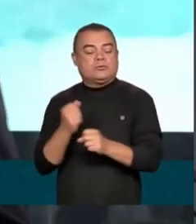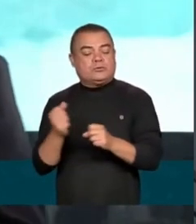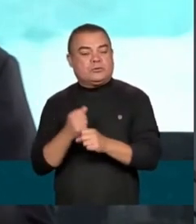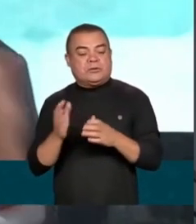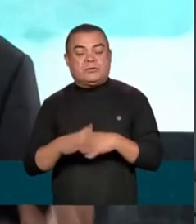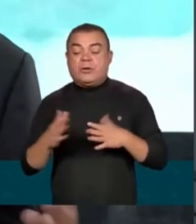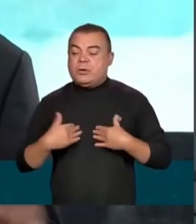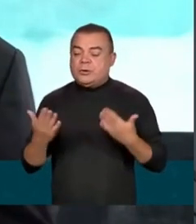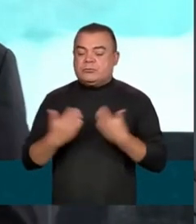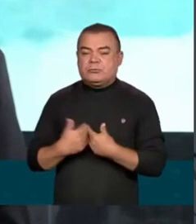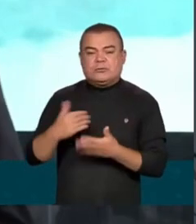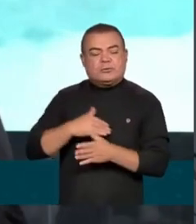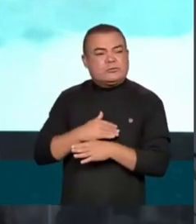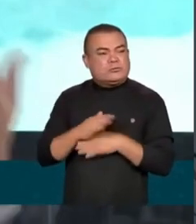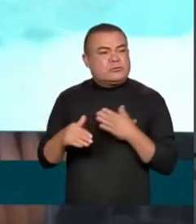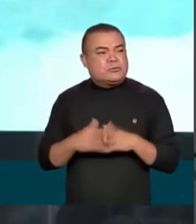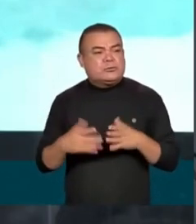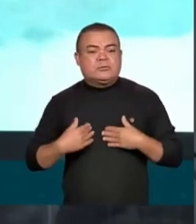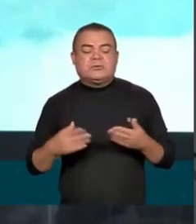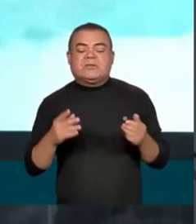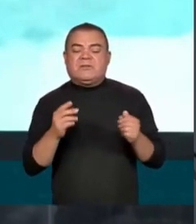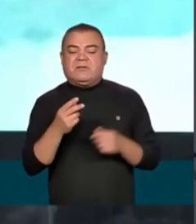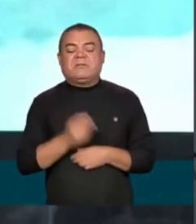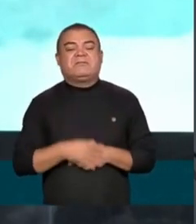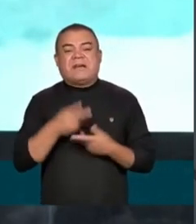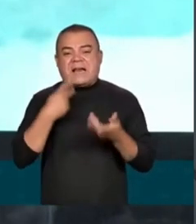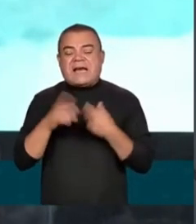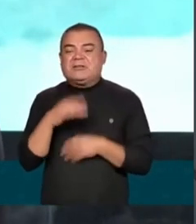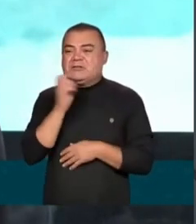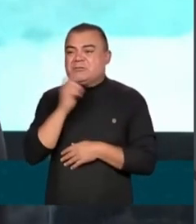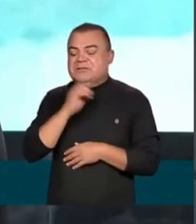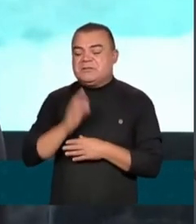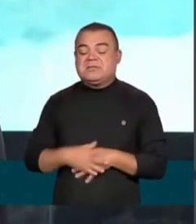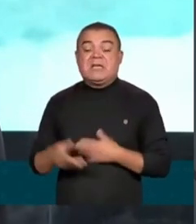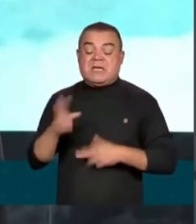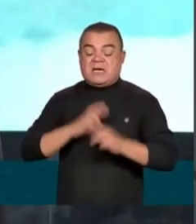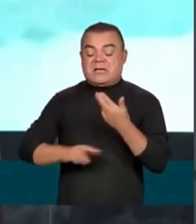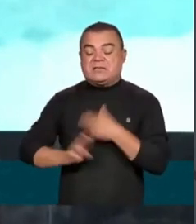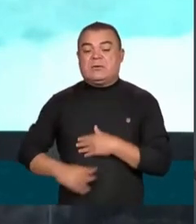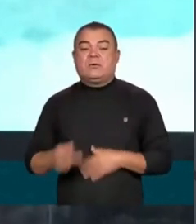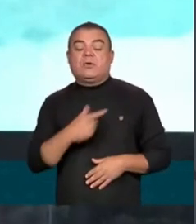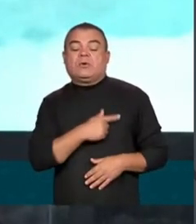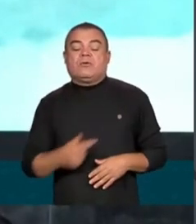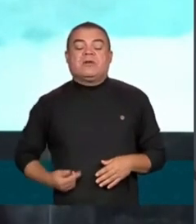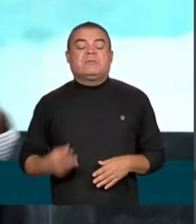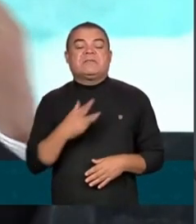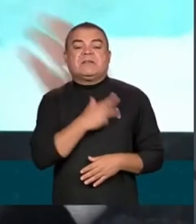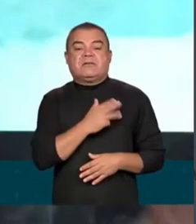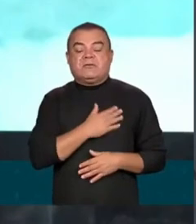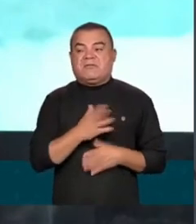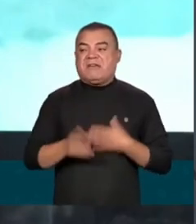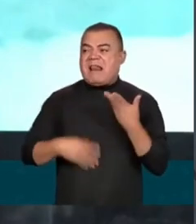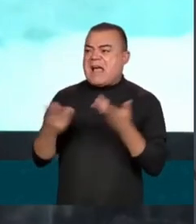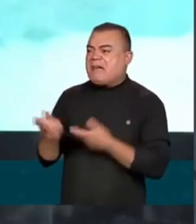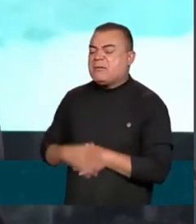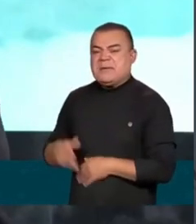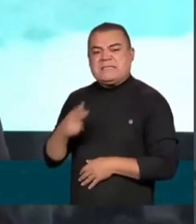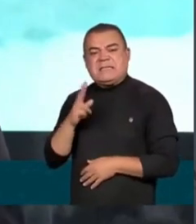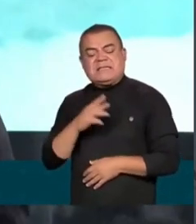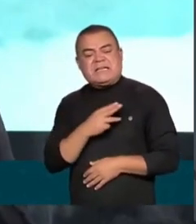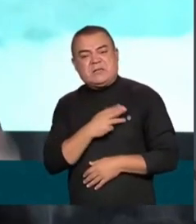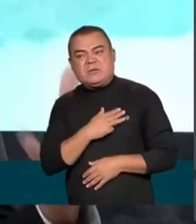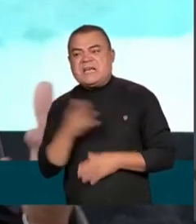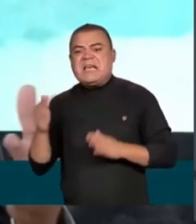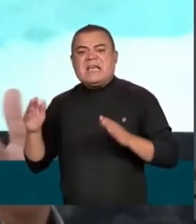cenário que pintaram né mais uma fake News em relação ao governo do presidente Lula que dizia que o presidente Lula ia fechar igreja